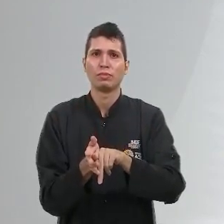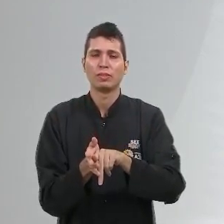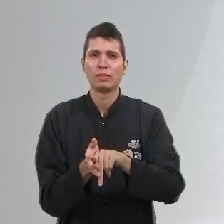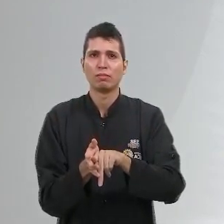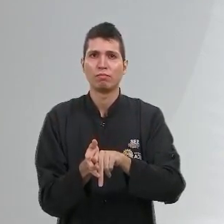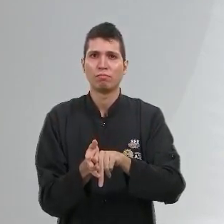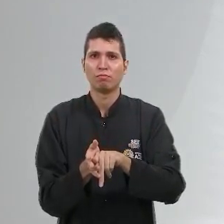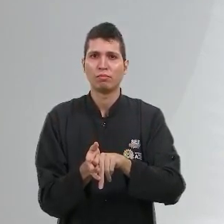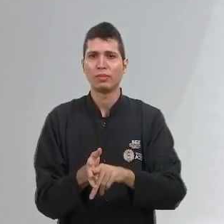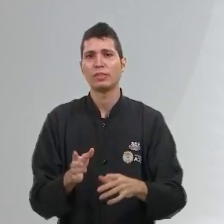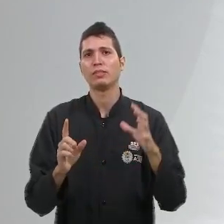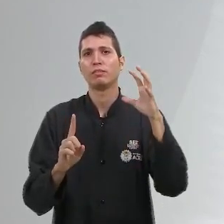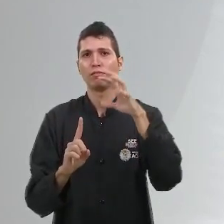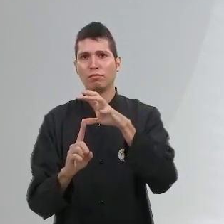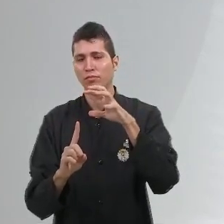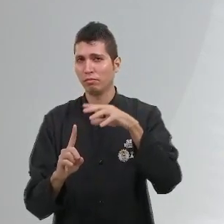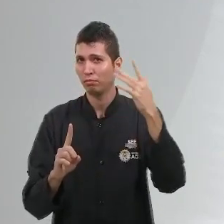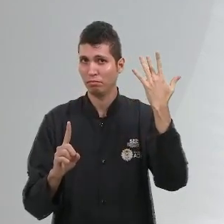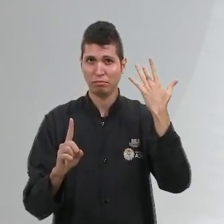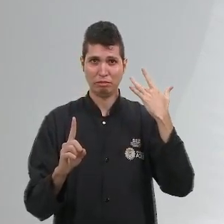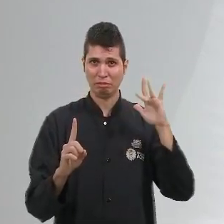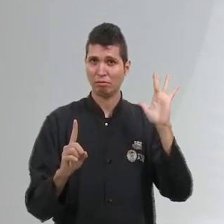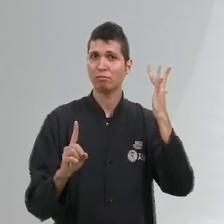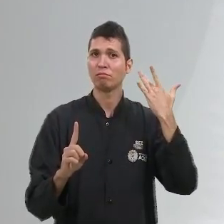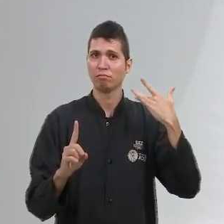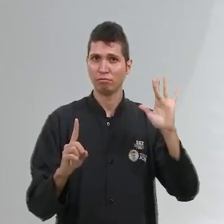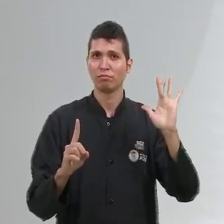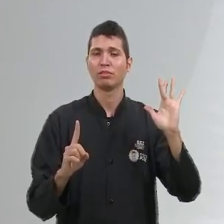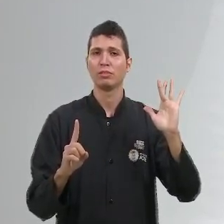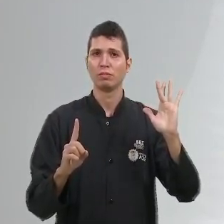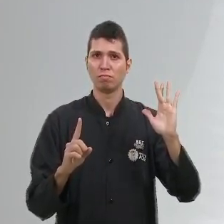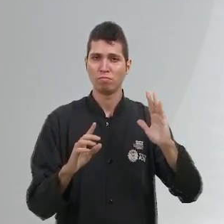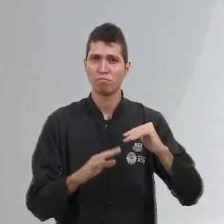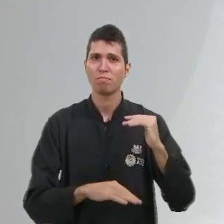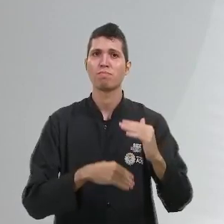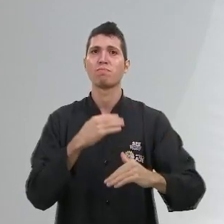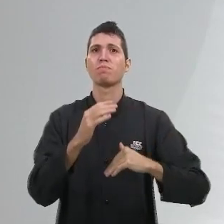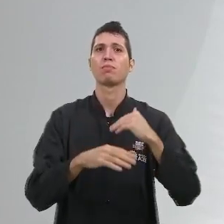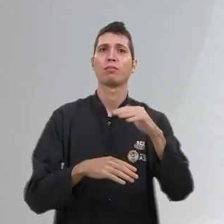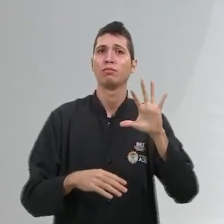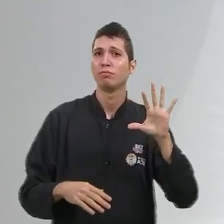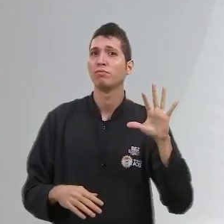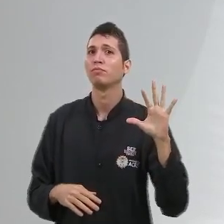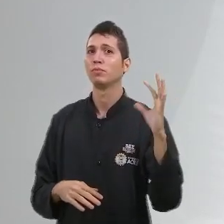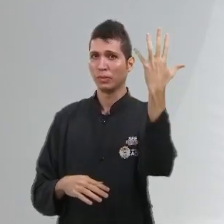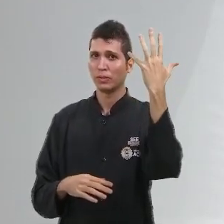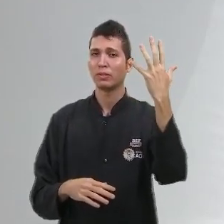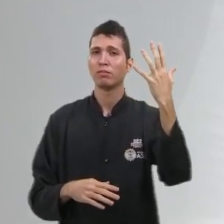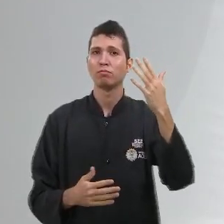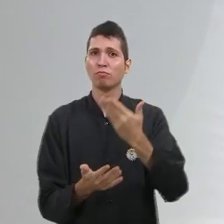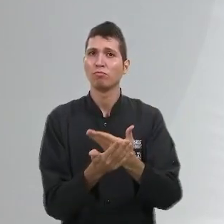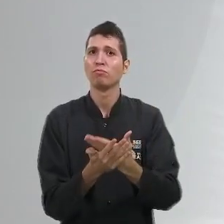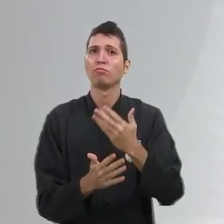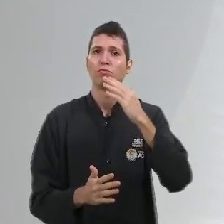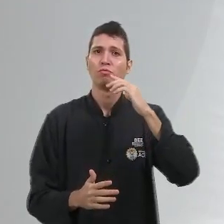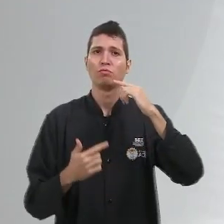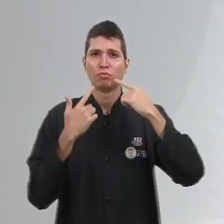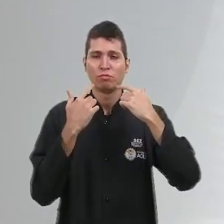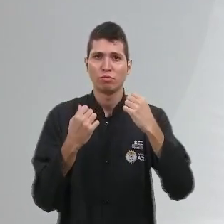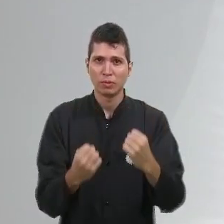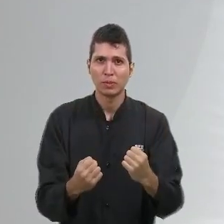ela é natural, ela é um processo de formação linguística, né? Existem fenômenos que os grandes linguistas estudam.